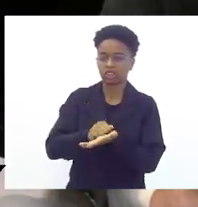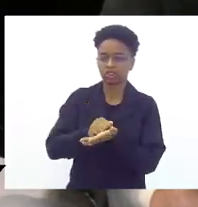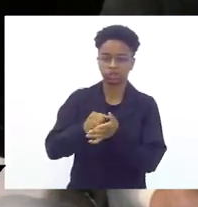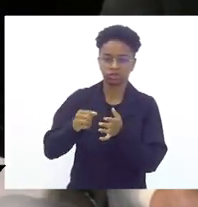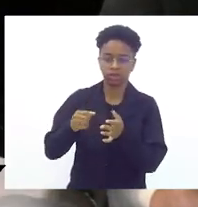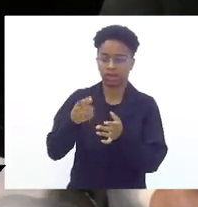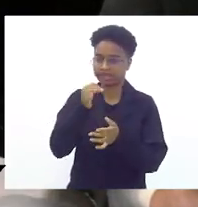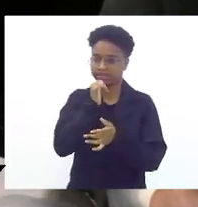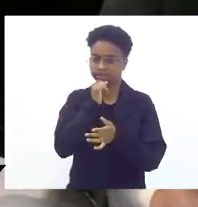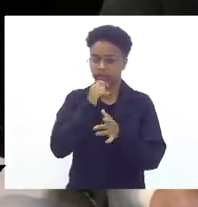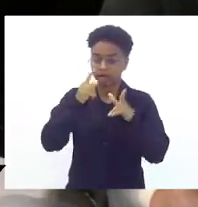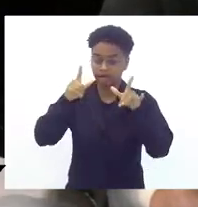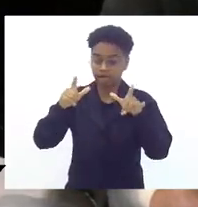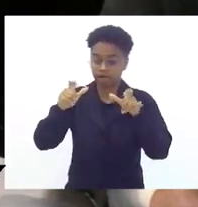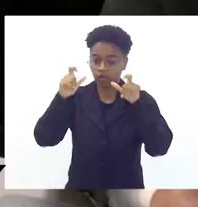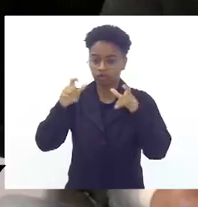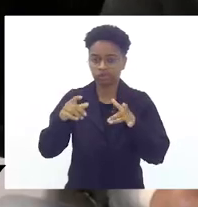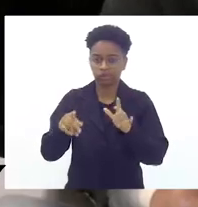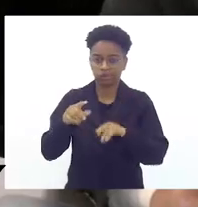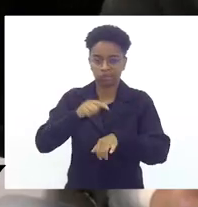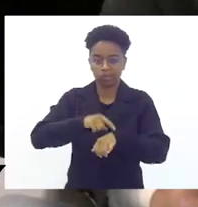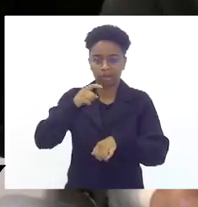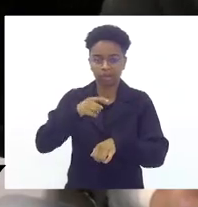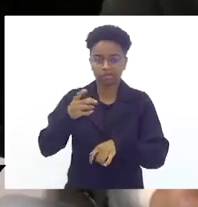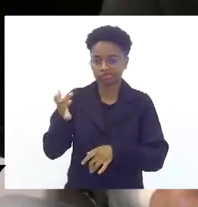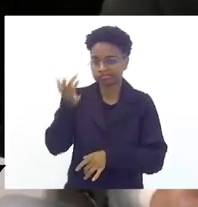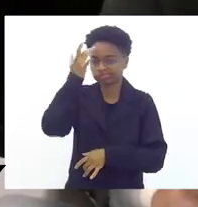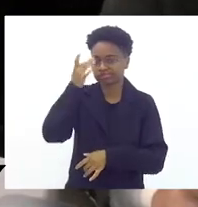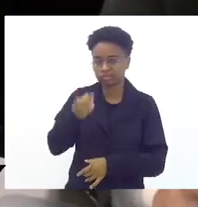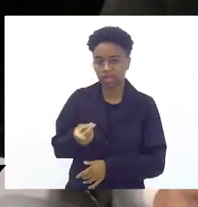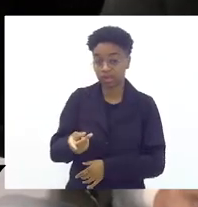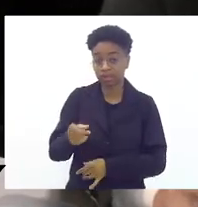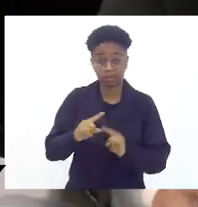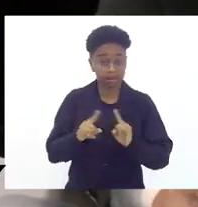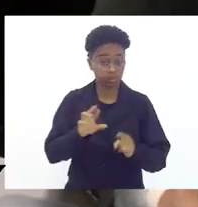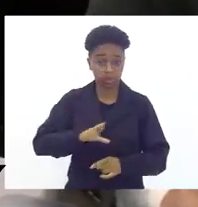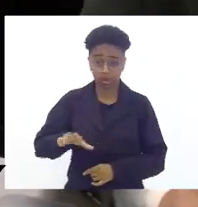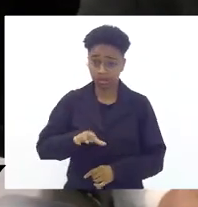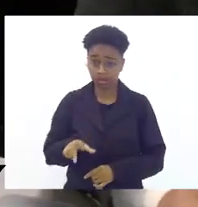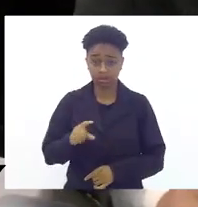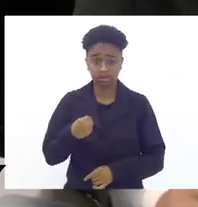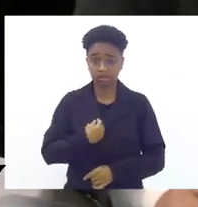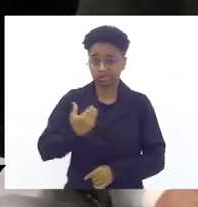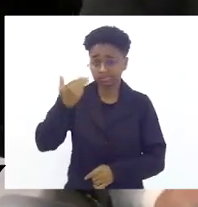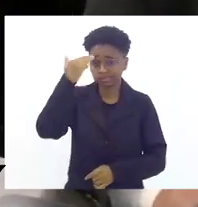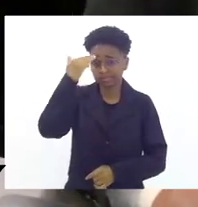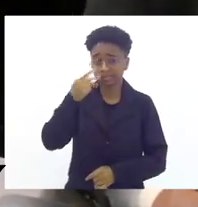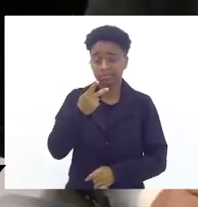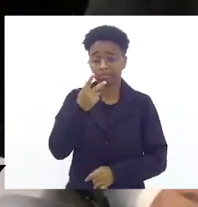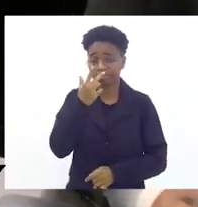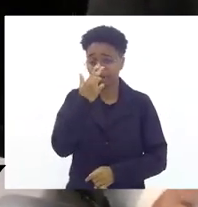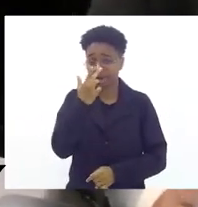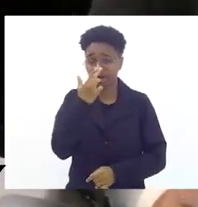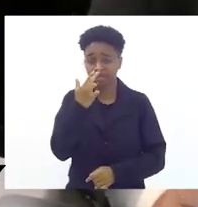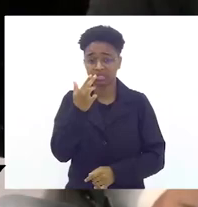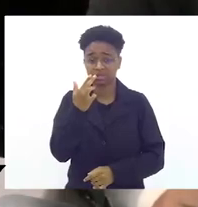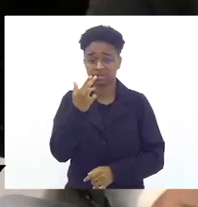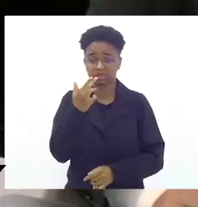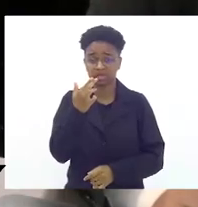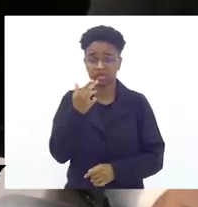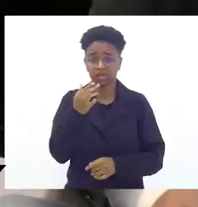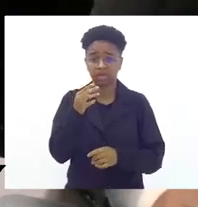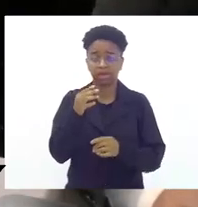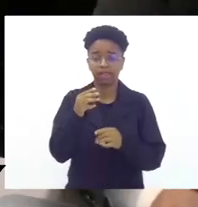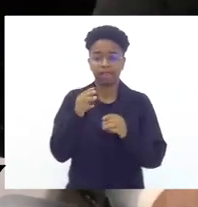em que você tira foto daquele momento e guarda para sempre e não é isso a nossa memória é como se fosse um verbete de Wikipédia